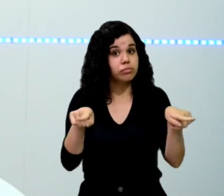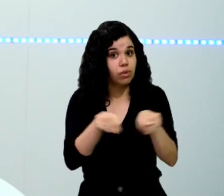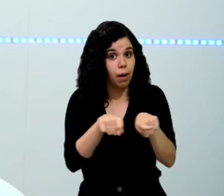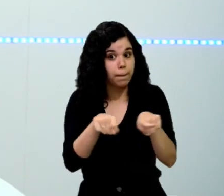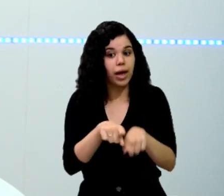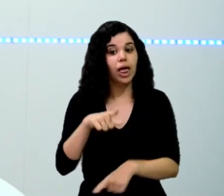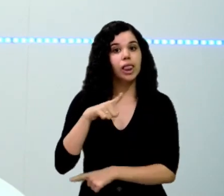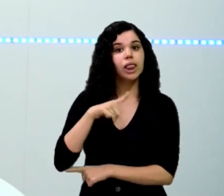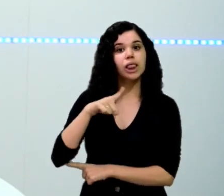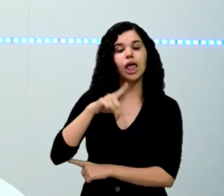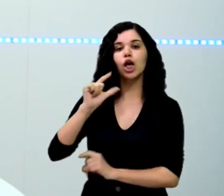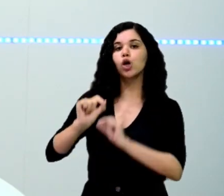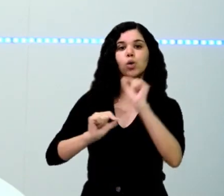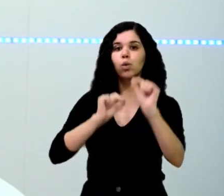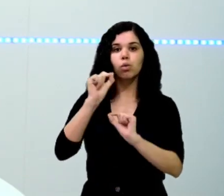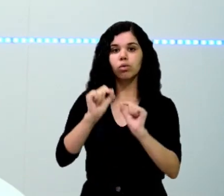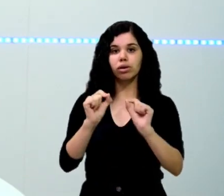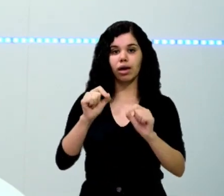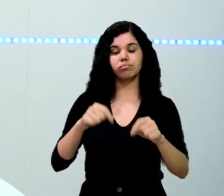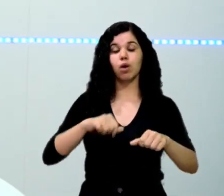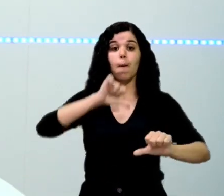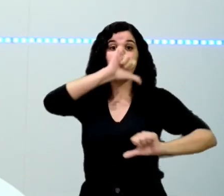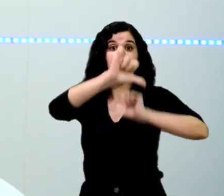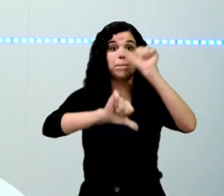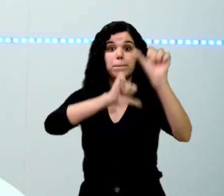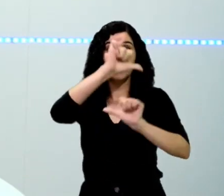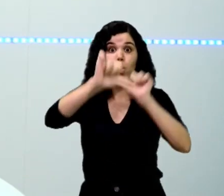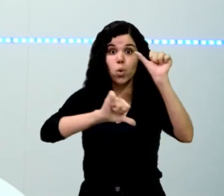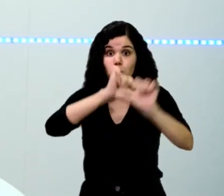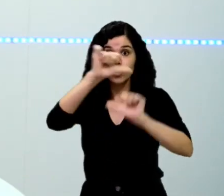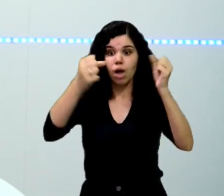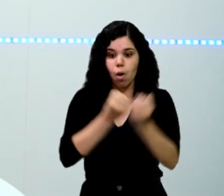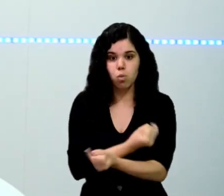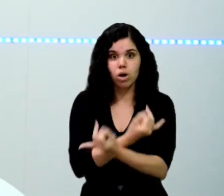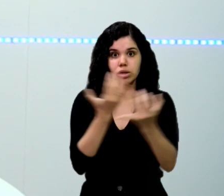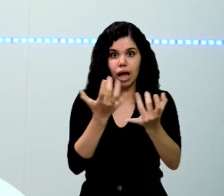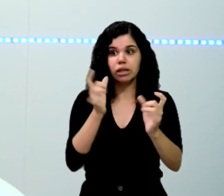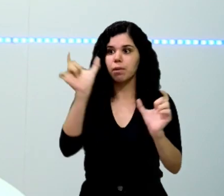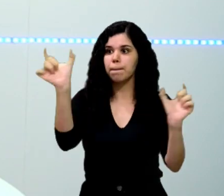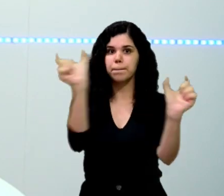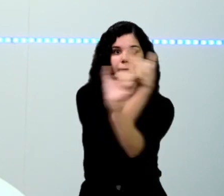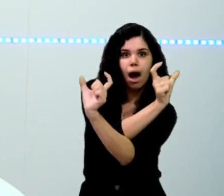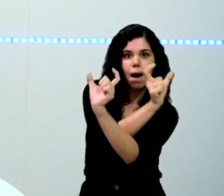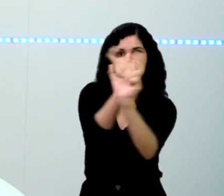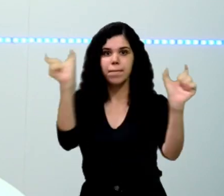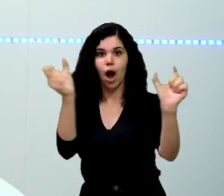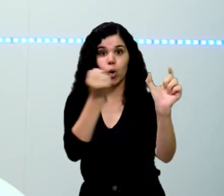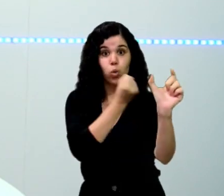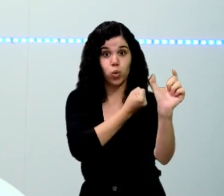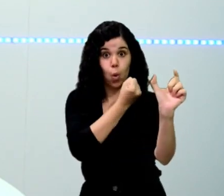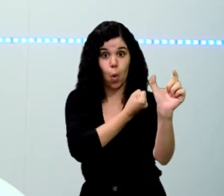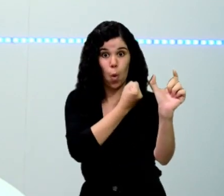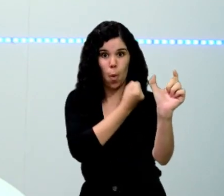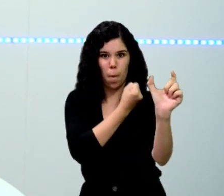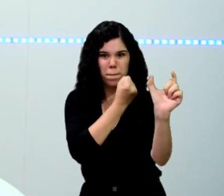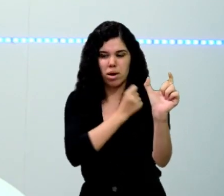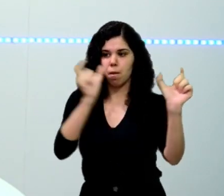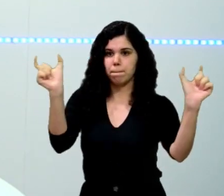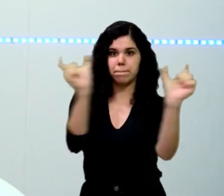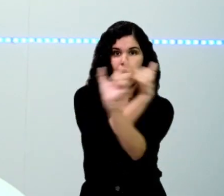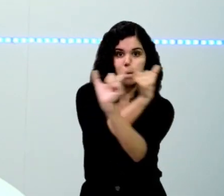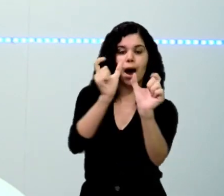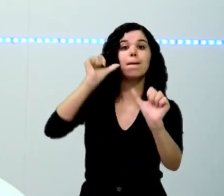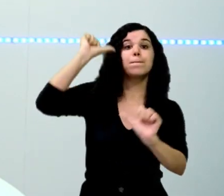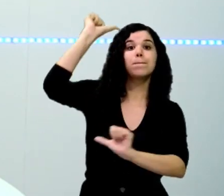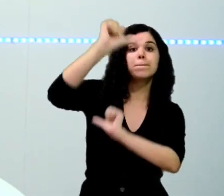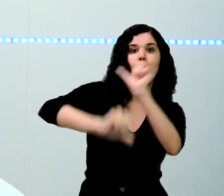valor posicional. Isso quer dizer que dependendo da posição que o algarismo se encontra em um número, ele